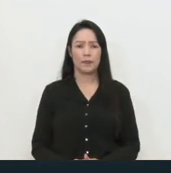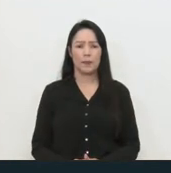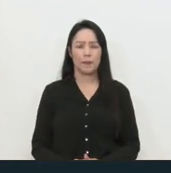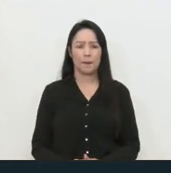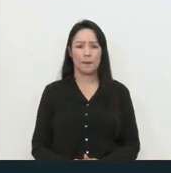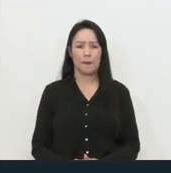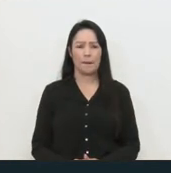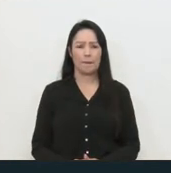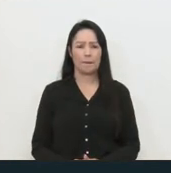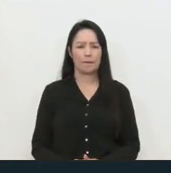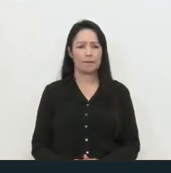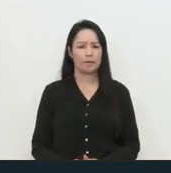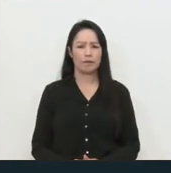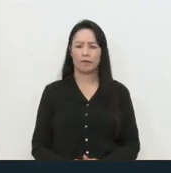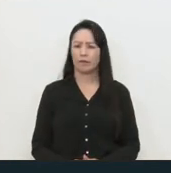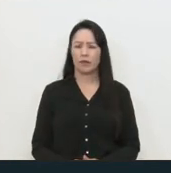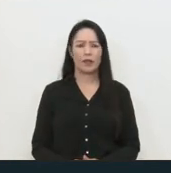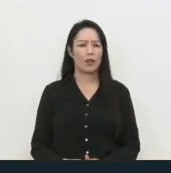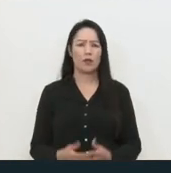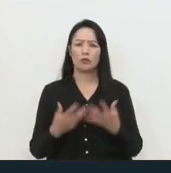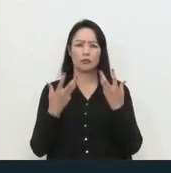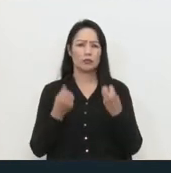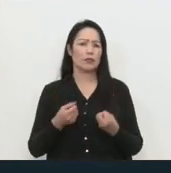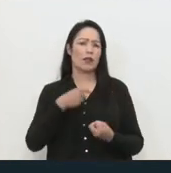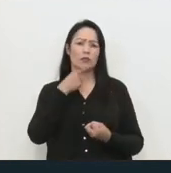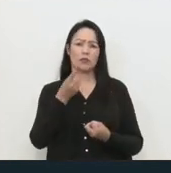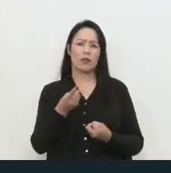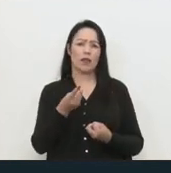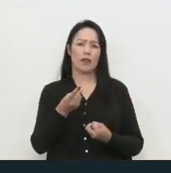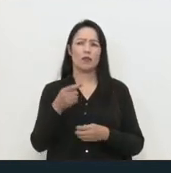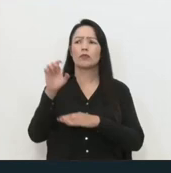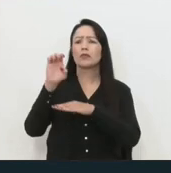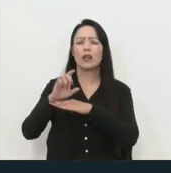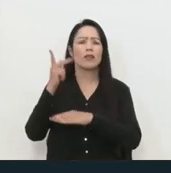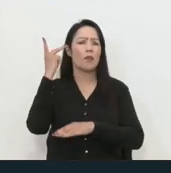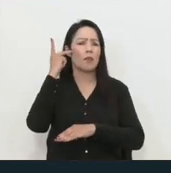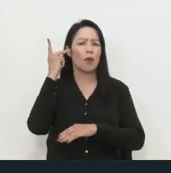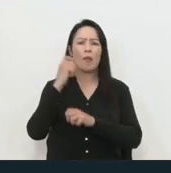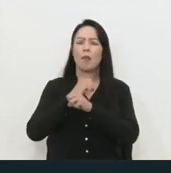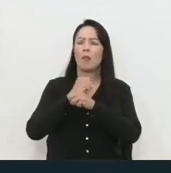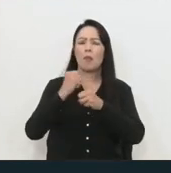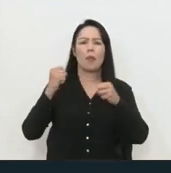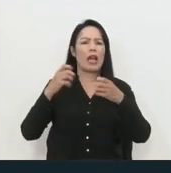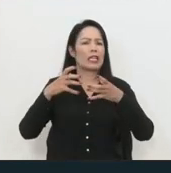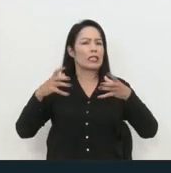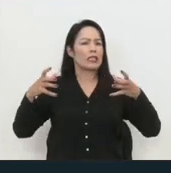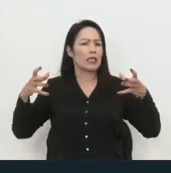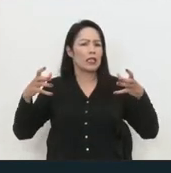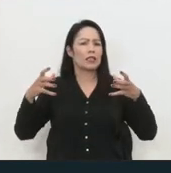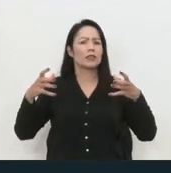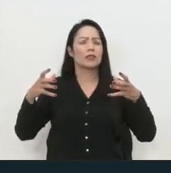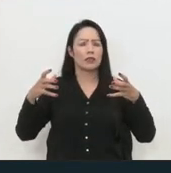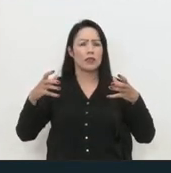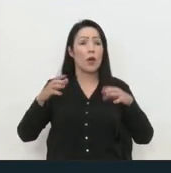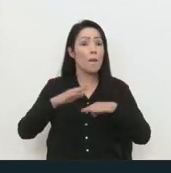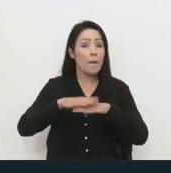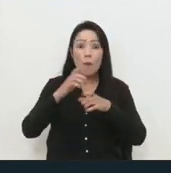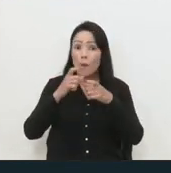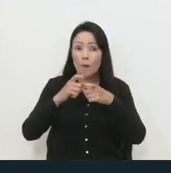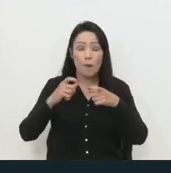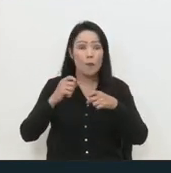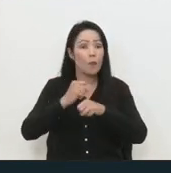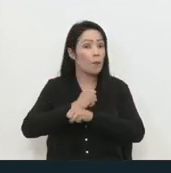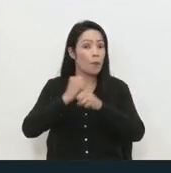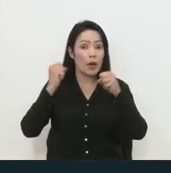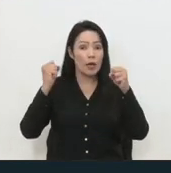não é possível o estado de São Paulo um dos maiores estados Aliás o maior estado